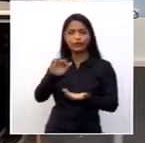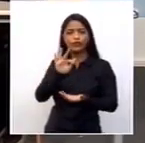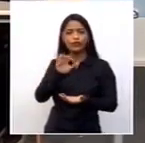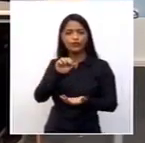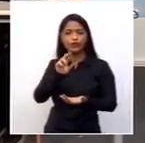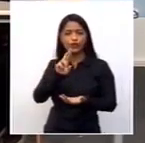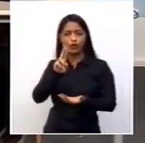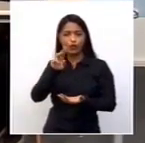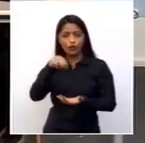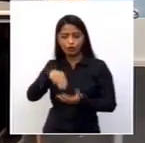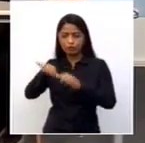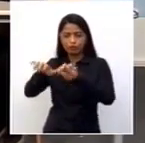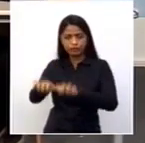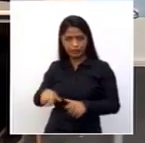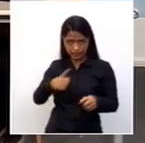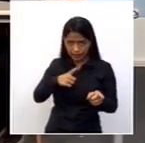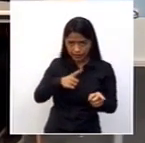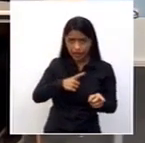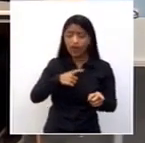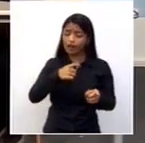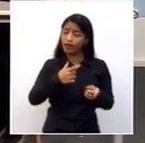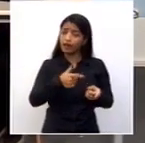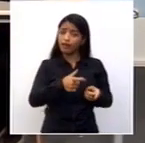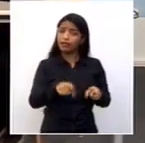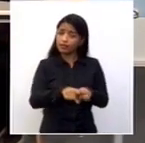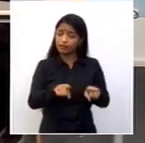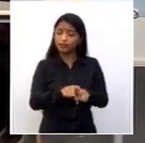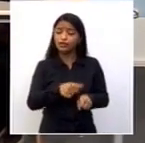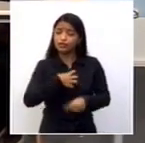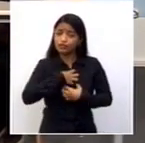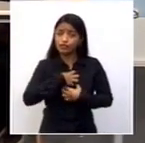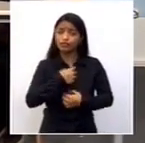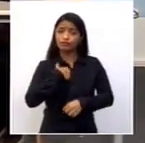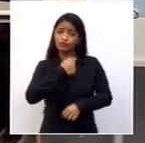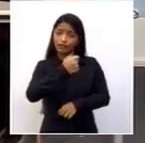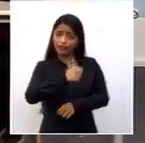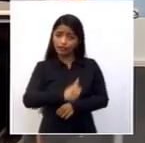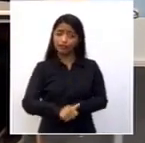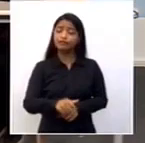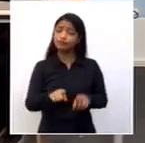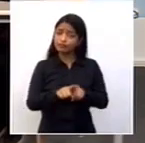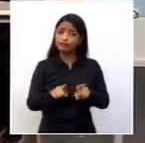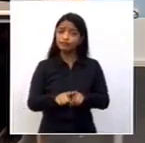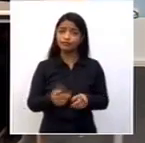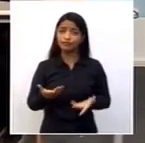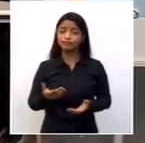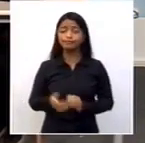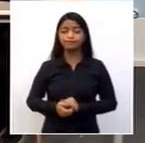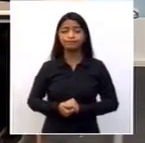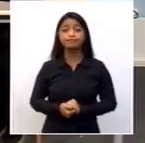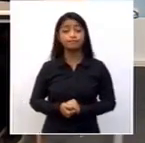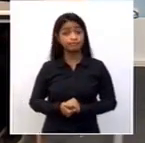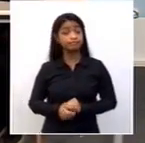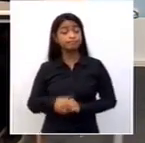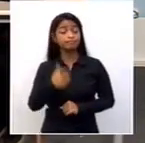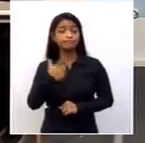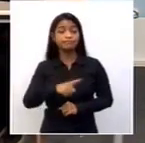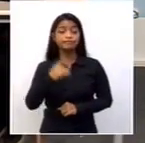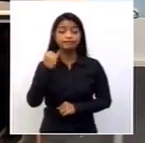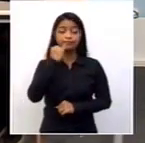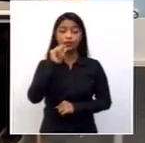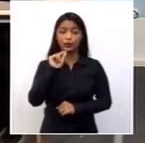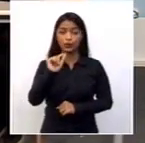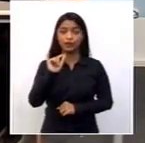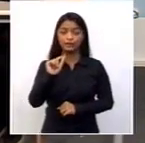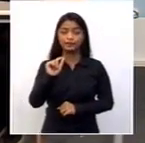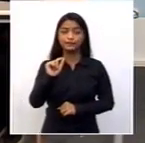esteja utilizando para efetuar esse vínculo com o estudante. Um outro ponto também interessante nessa